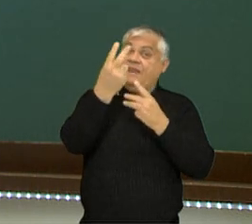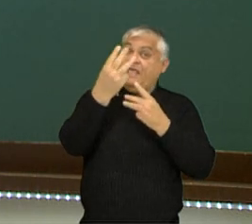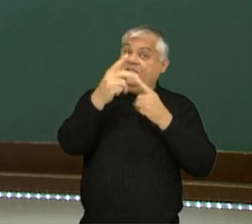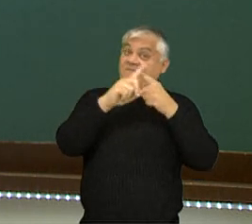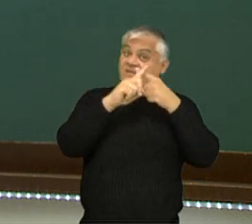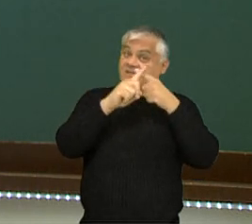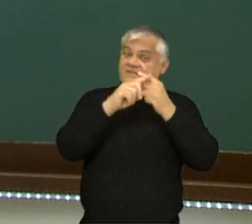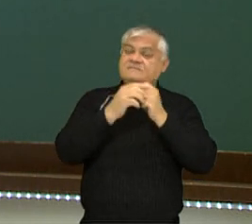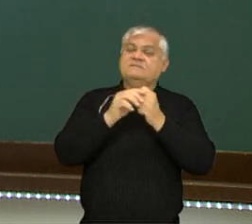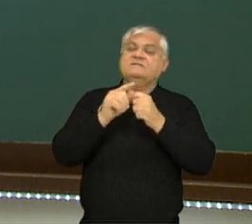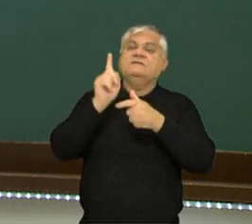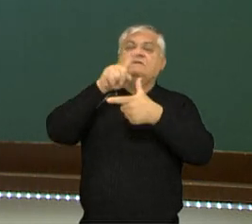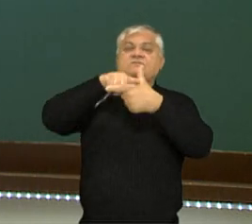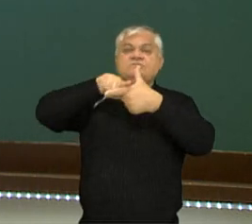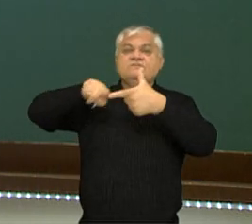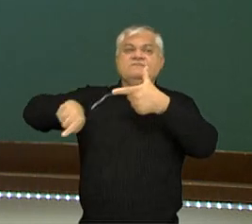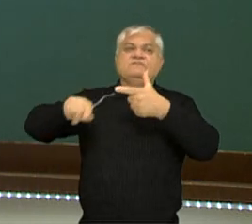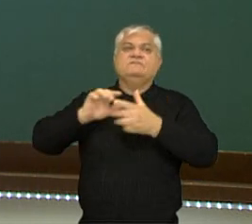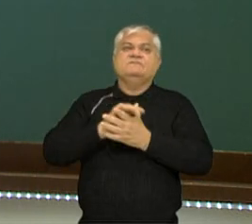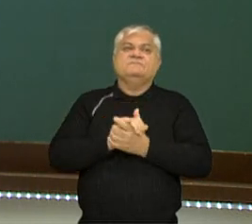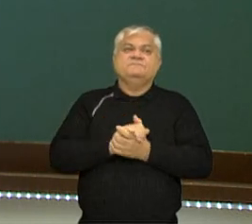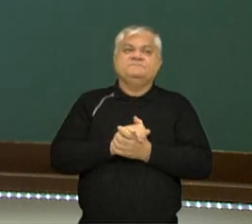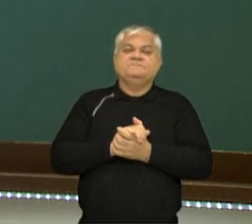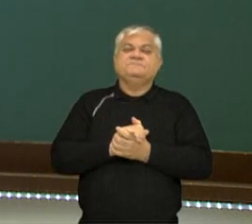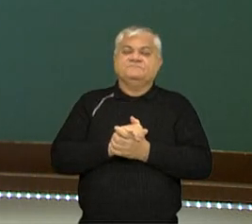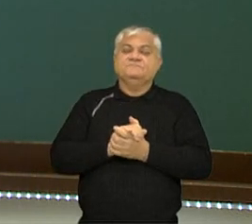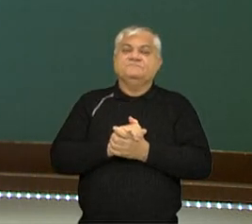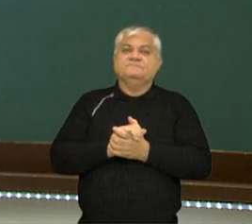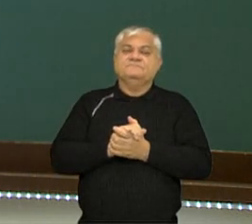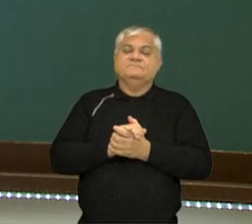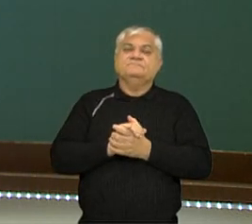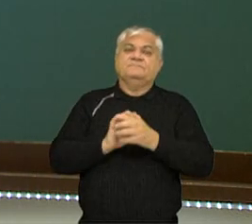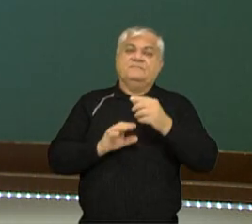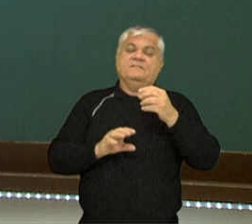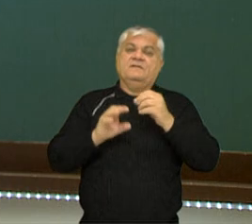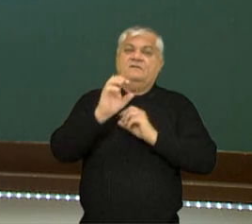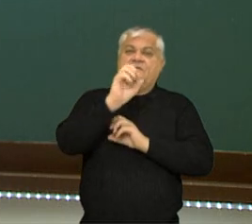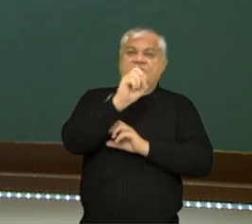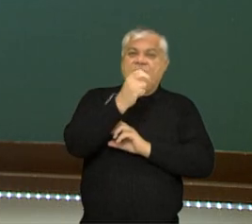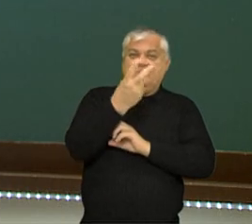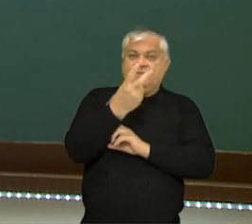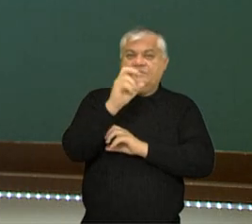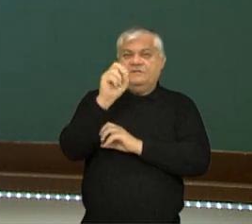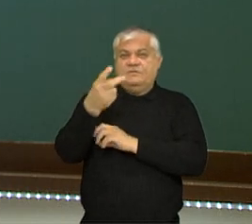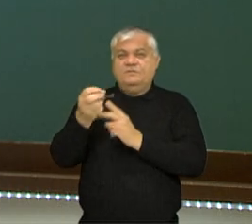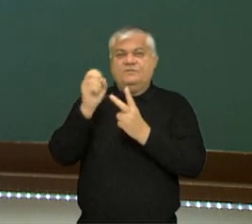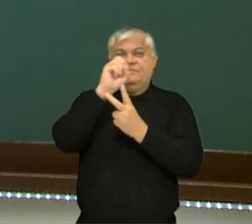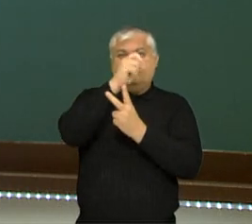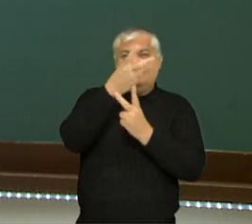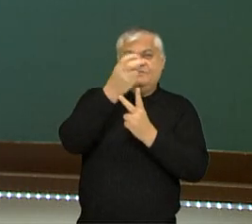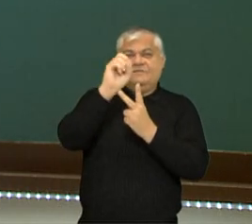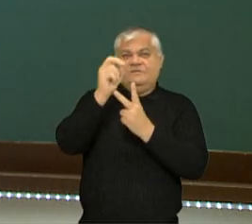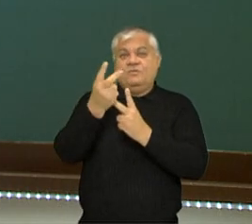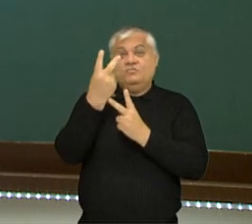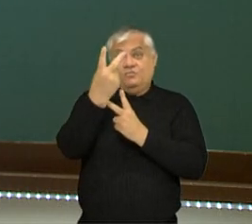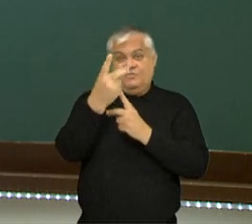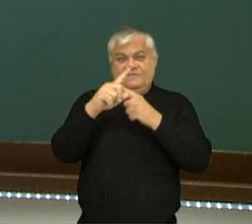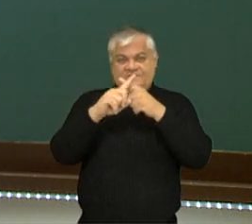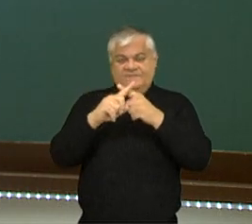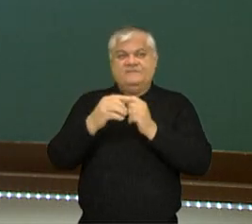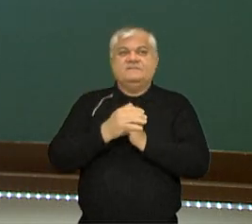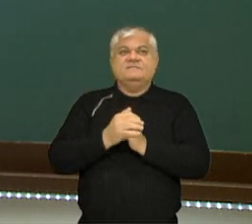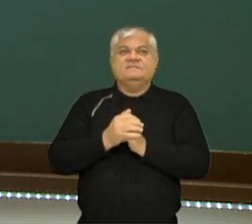2 décimos ao quadrado, né? Ao quadrado, repeti 2 vezes. Então, eu cancelei aqui os